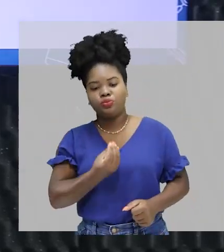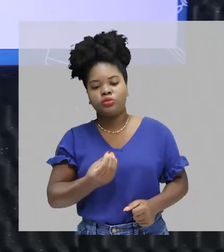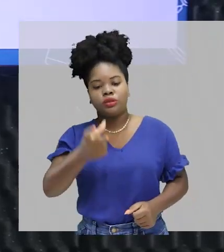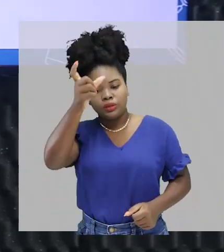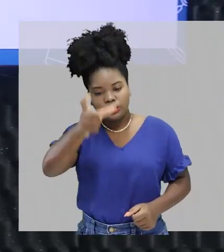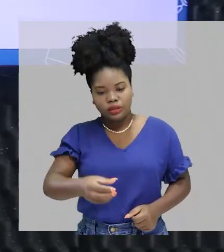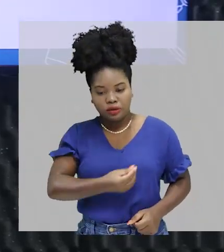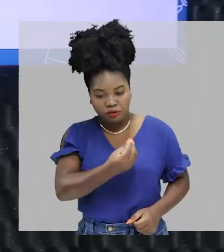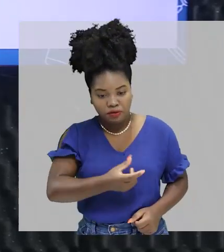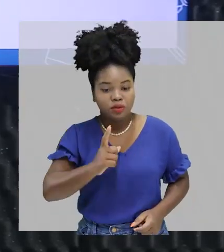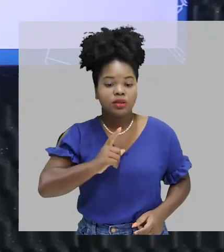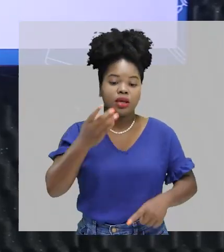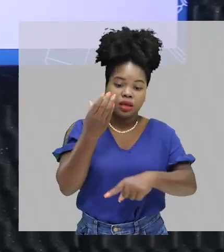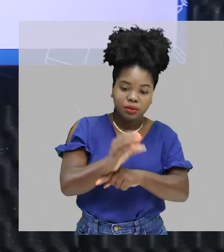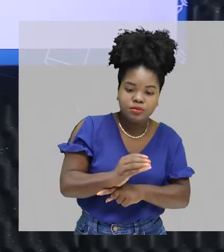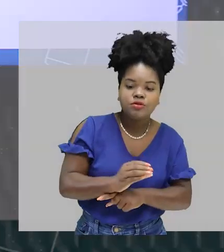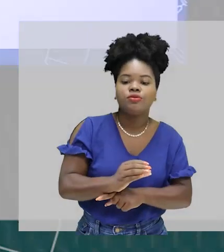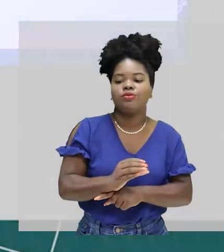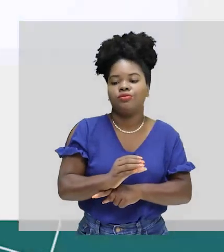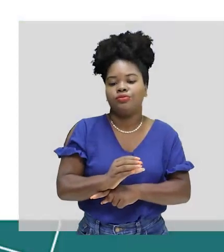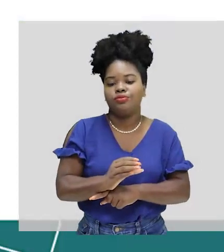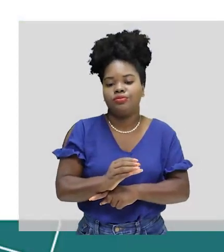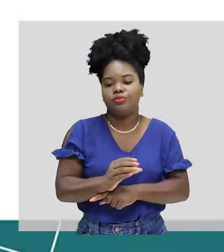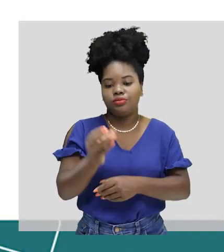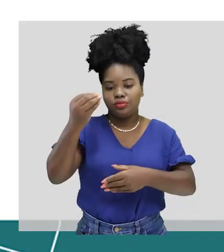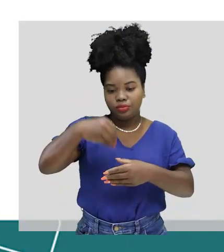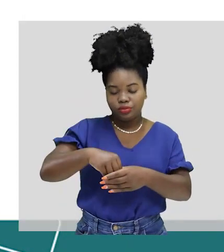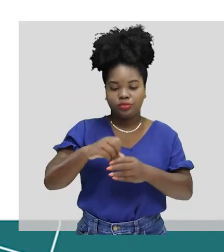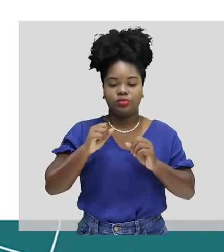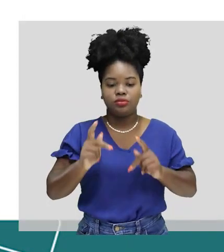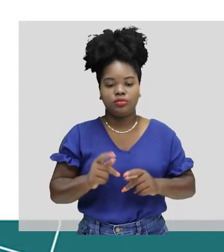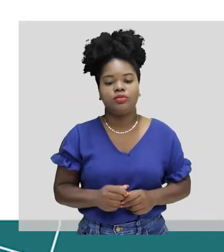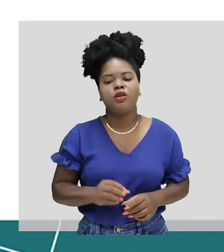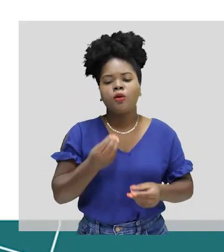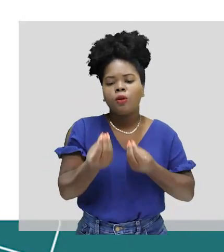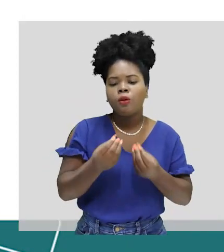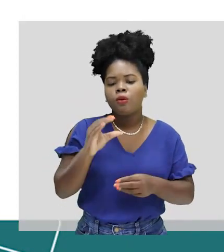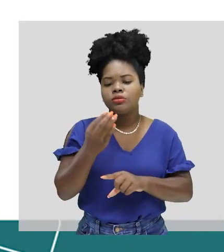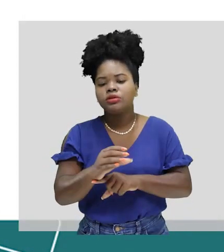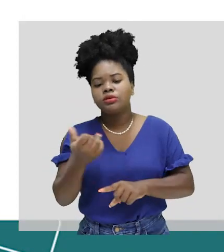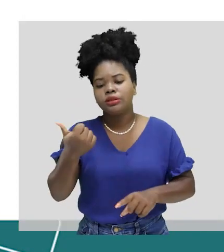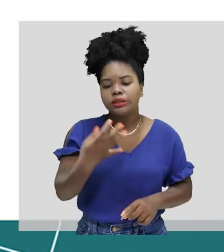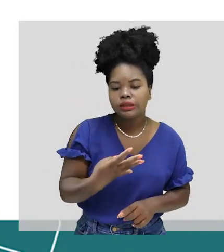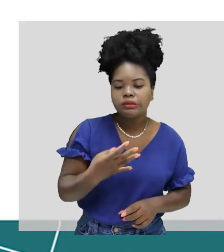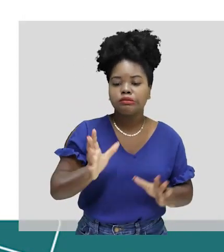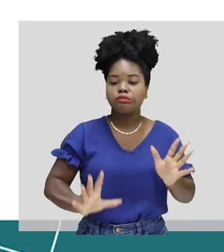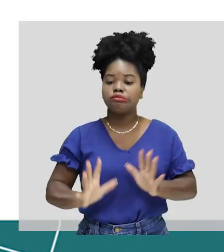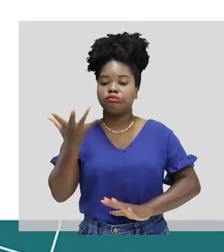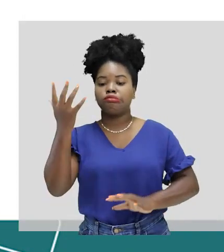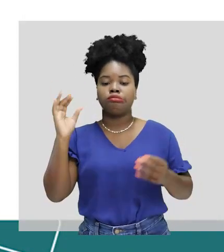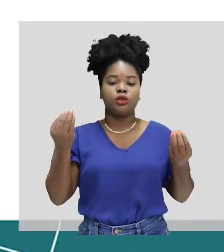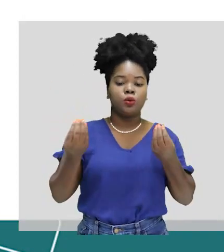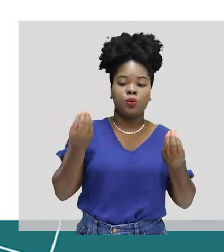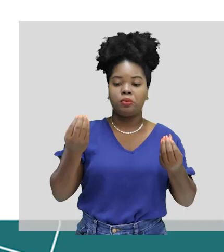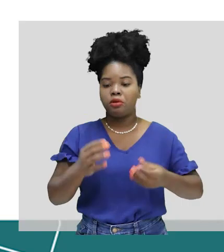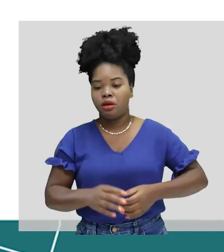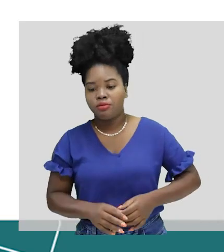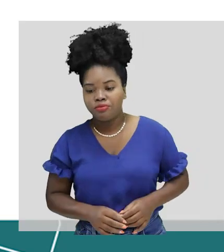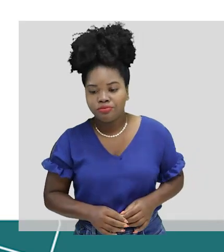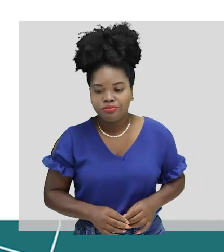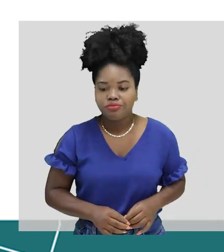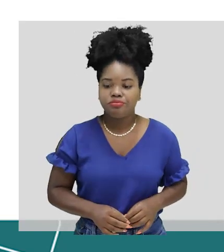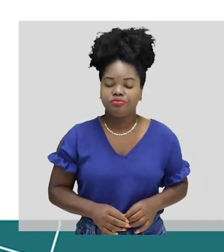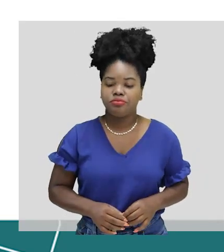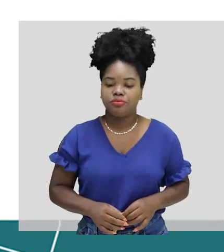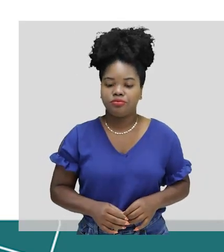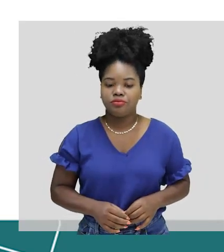constituição. Show de bola, turminha? Como que esse carbono 14 ele é originado? Ele é formado? Ele